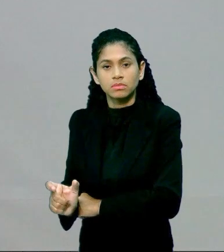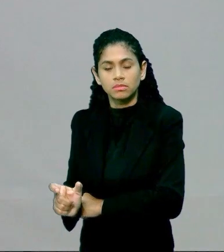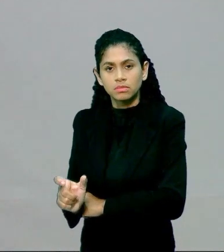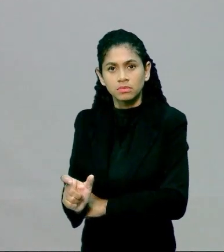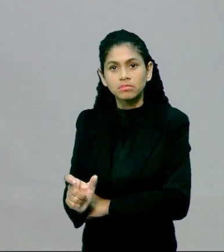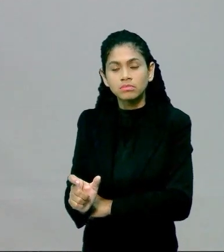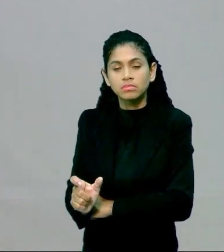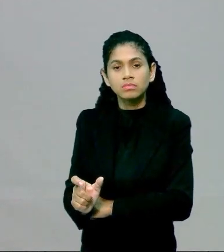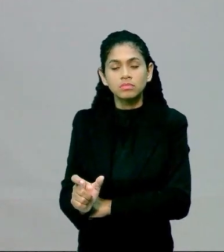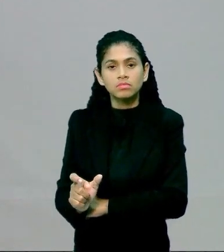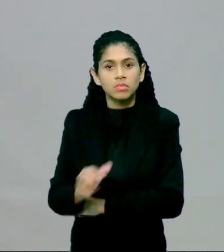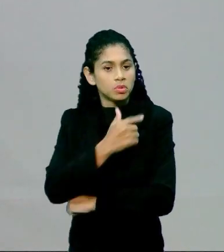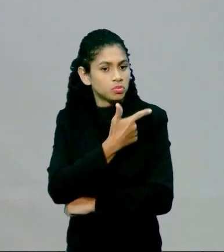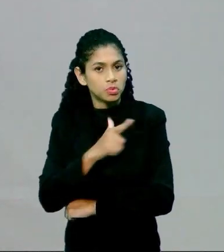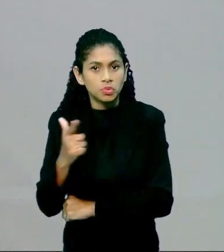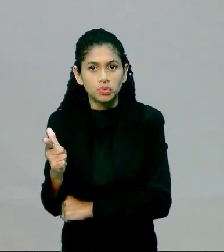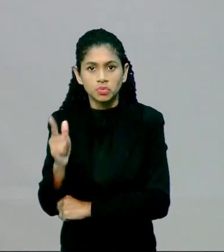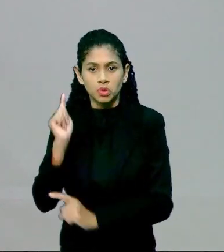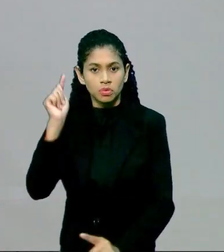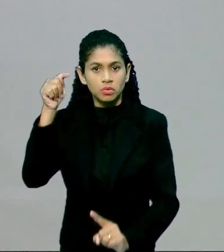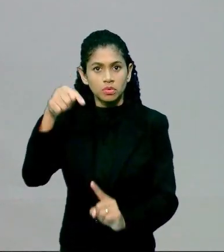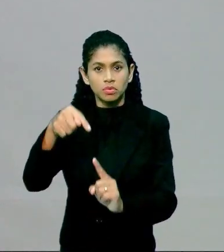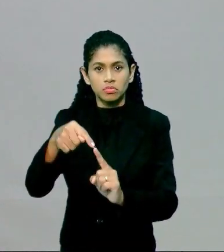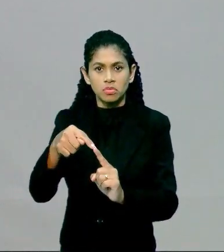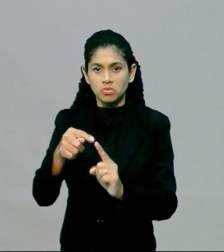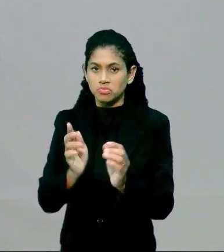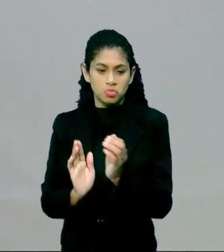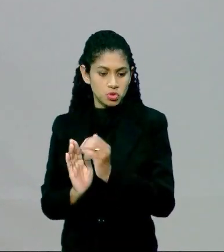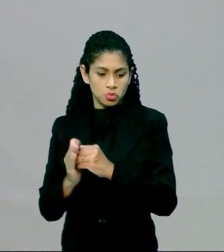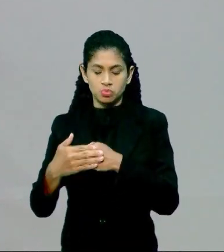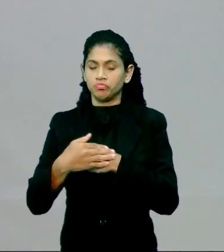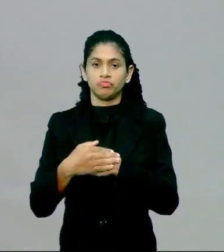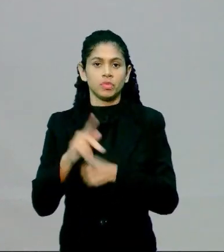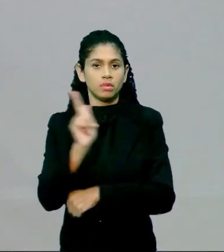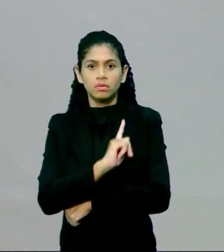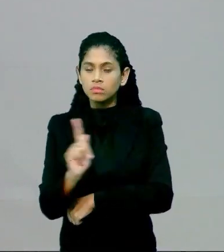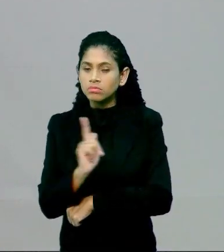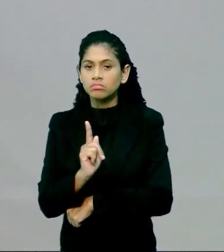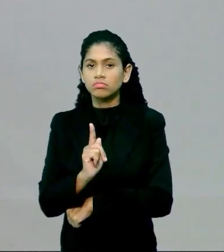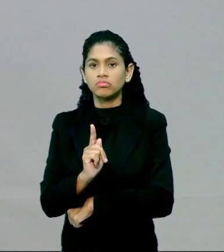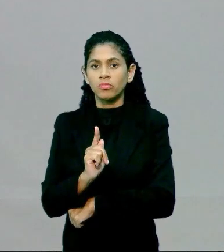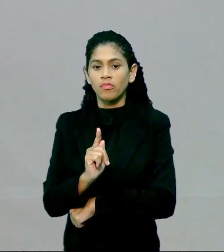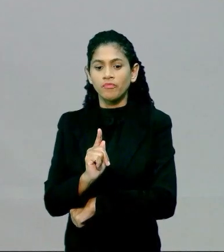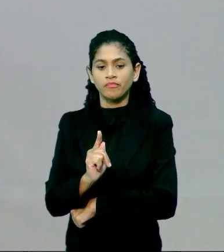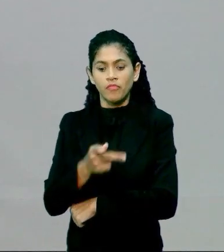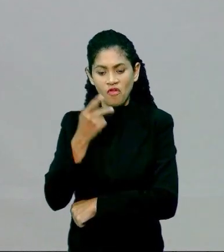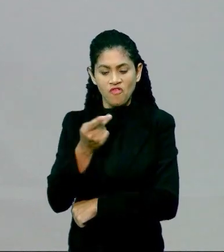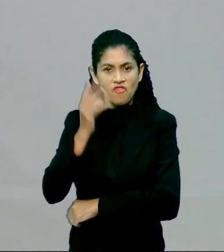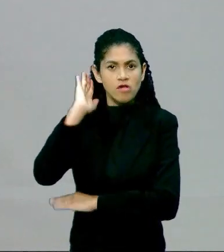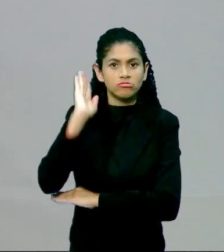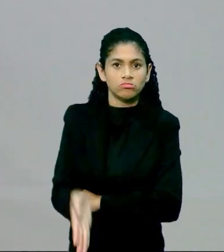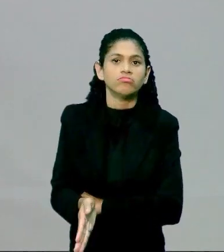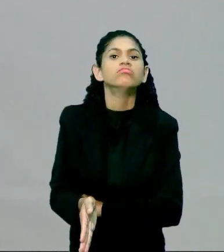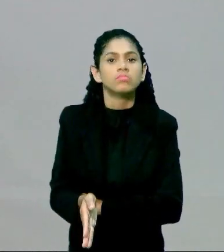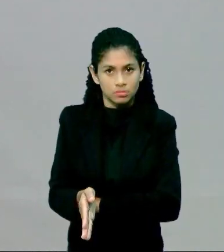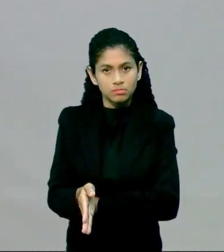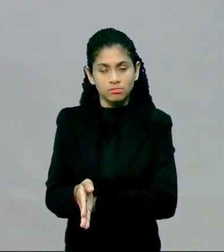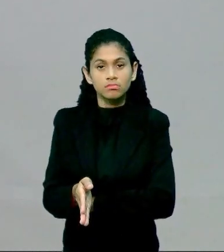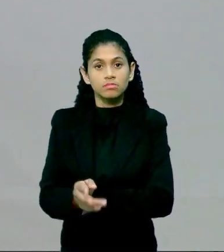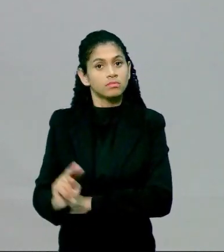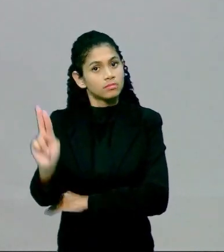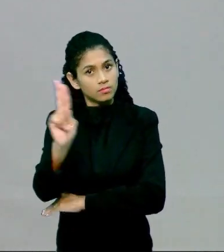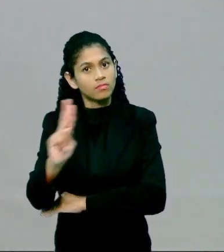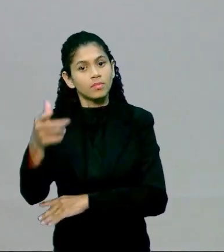foco, quer dizer, eu não tenho nenhum objetivo ali de me esconder atrás de uma linguagem mais elaborada, mas eu utilizo